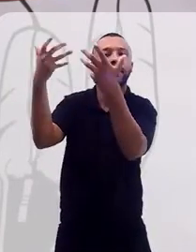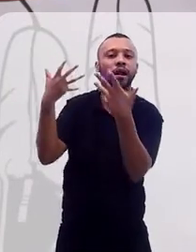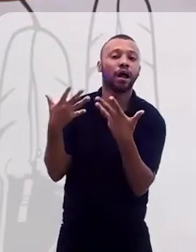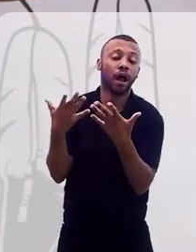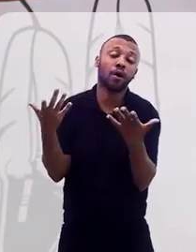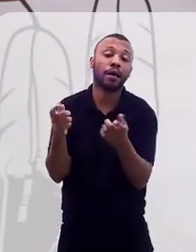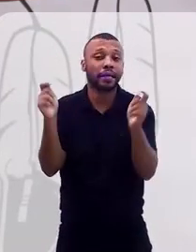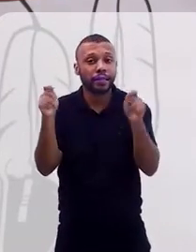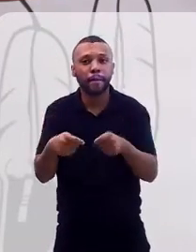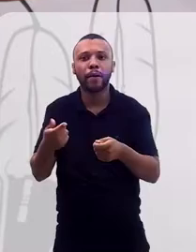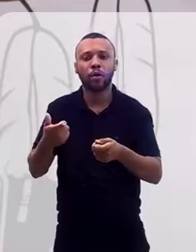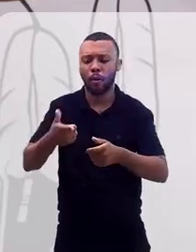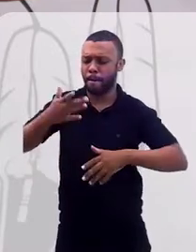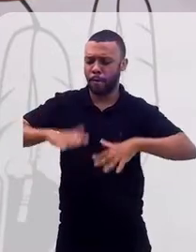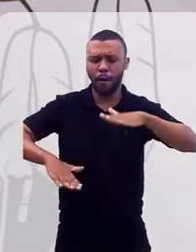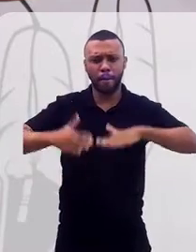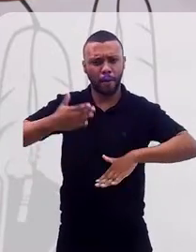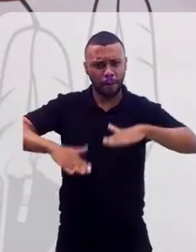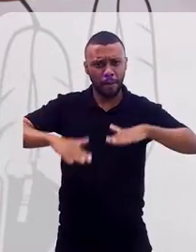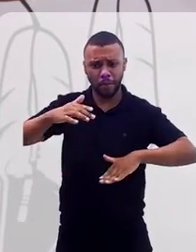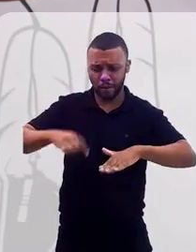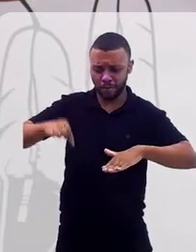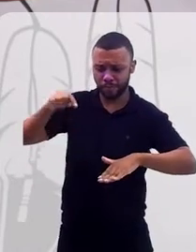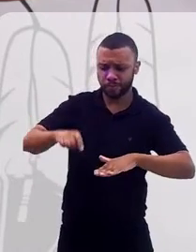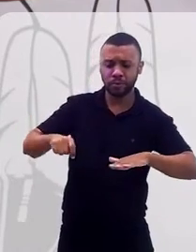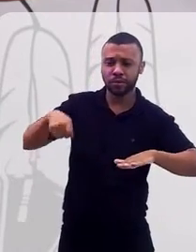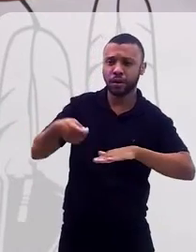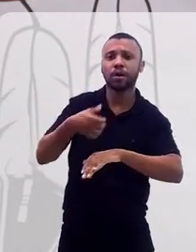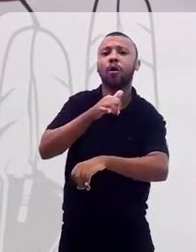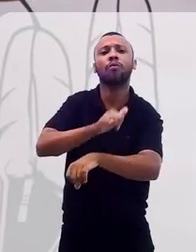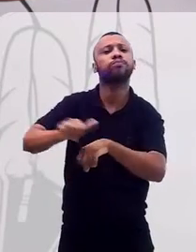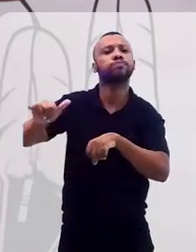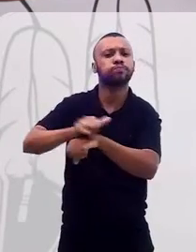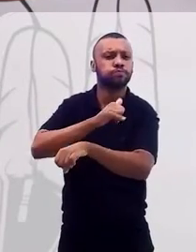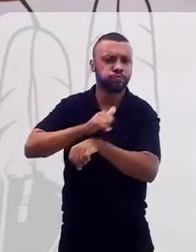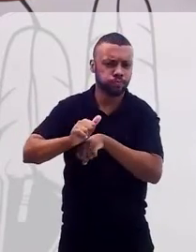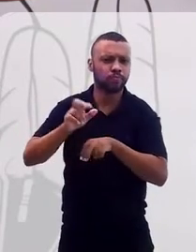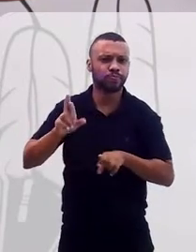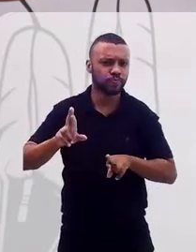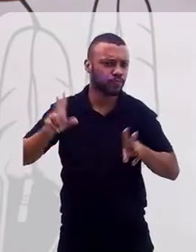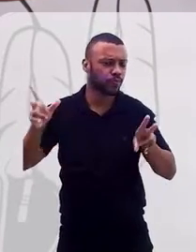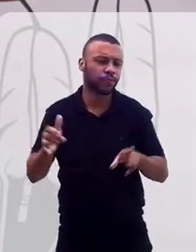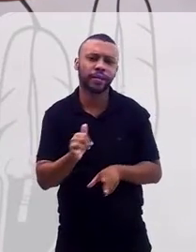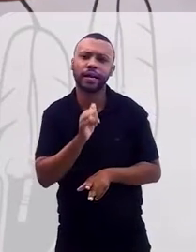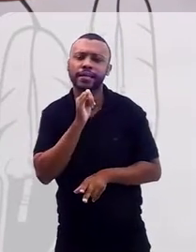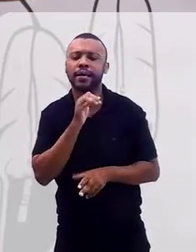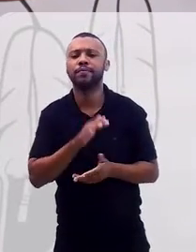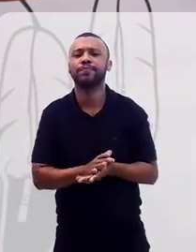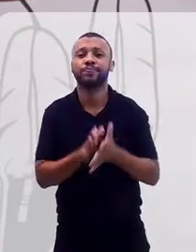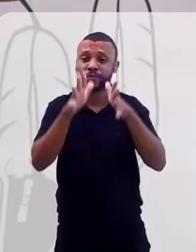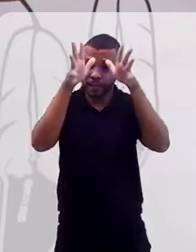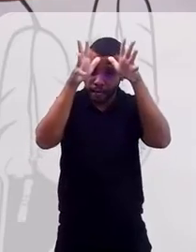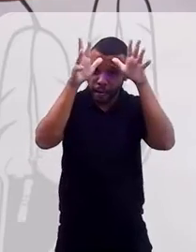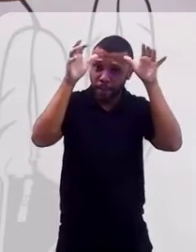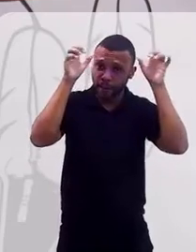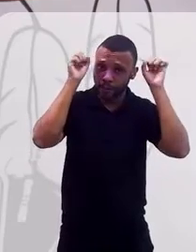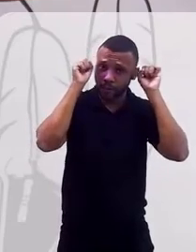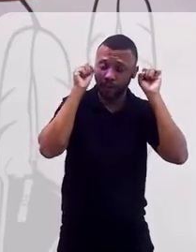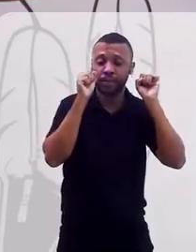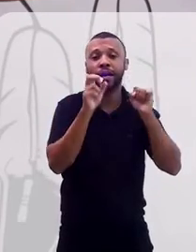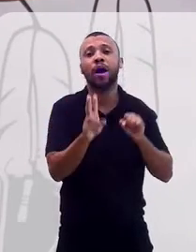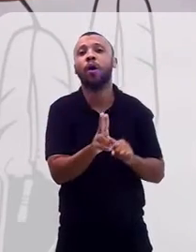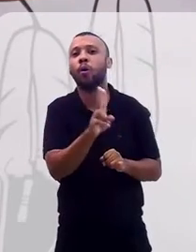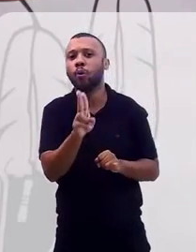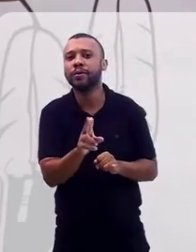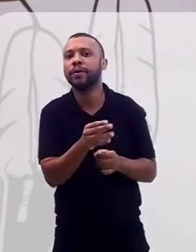falar comigo Por exemplo agora eu acesso através do tambor que é um veículo diferente de outros que o da Amazônia por exemplo